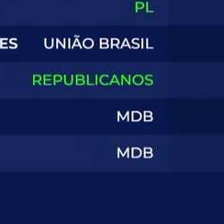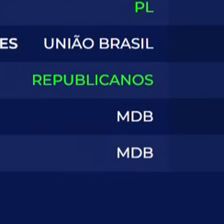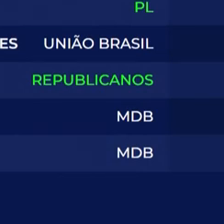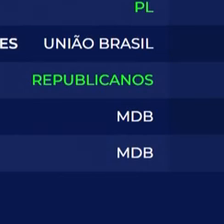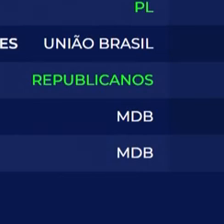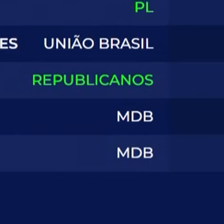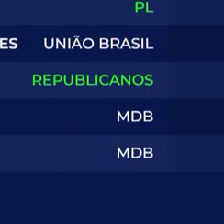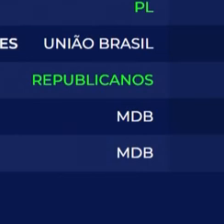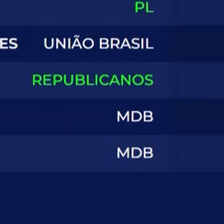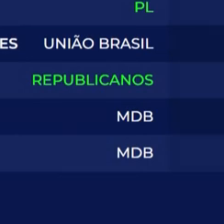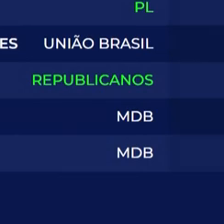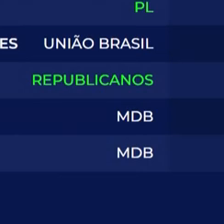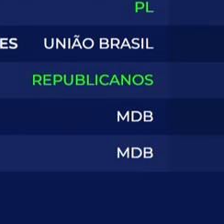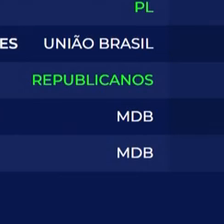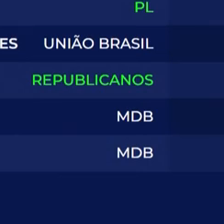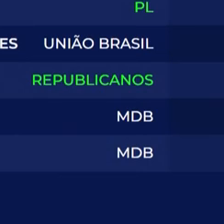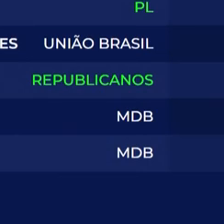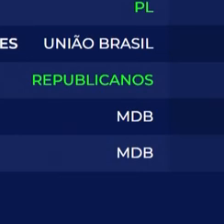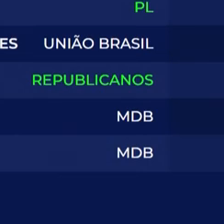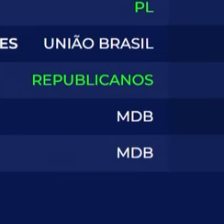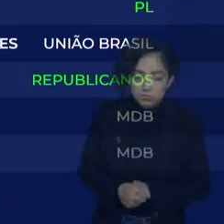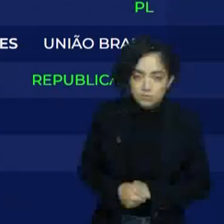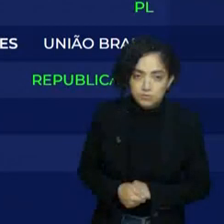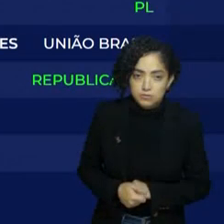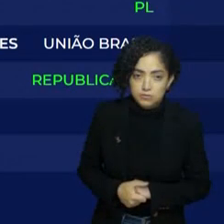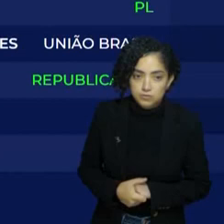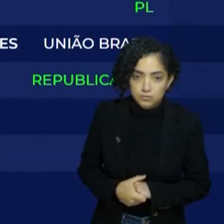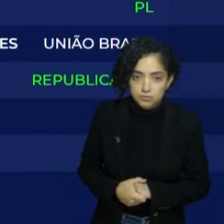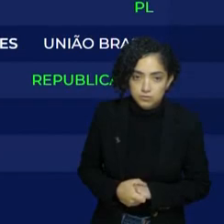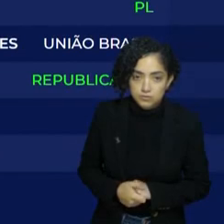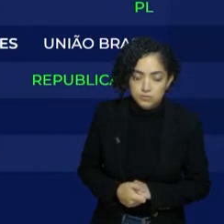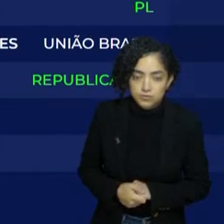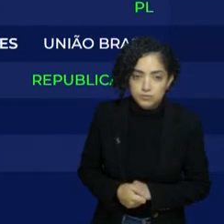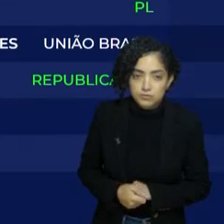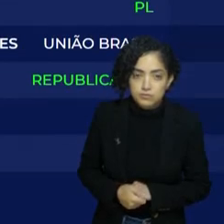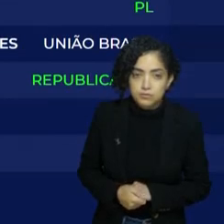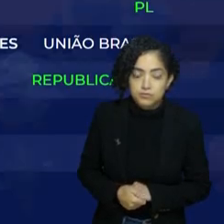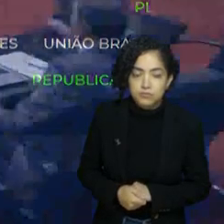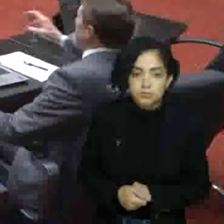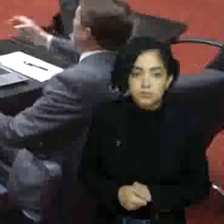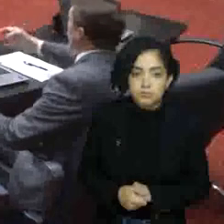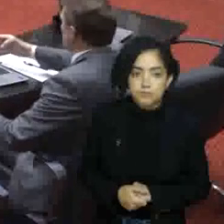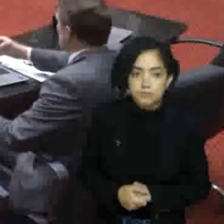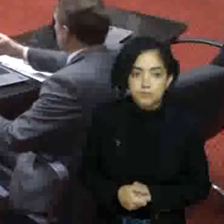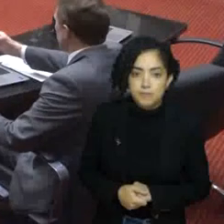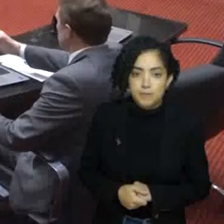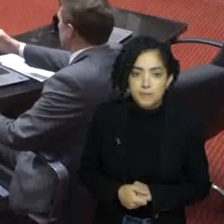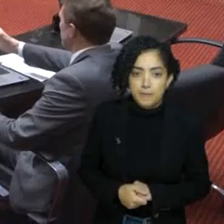Temos verificação de quórum, passamos imediatamente à ordem do dia.